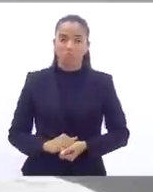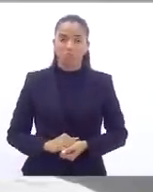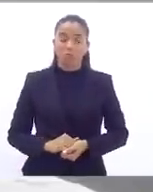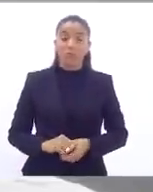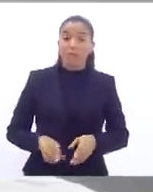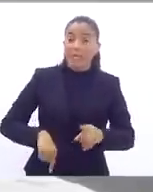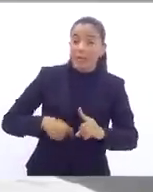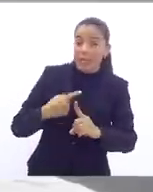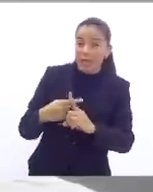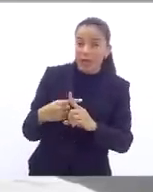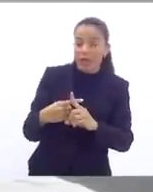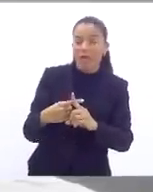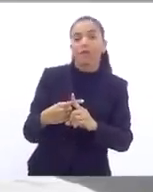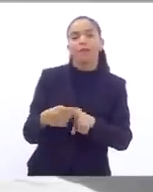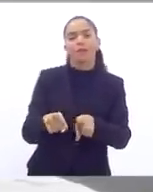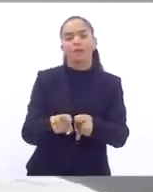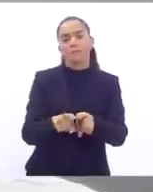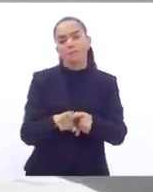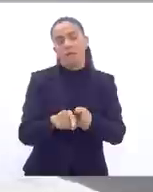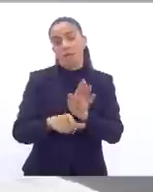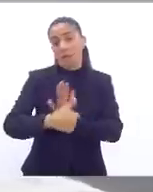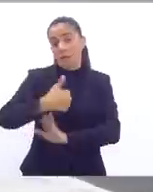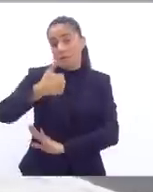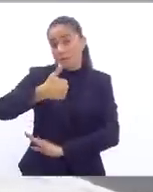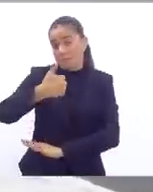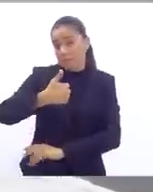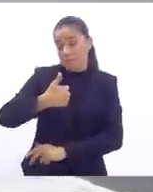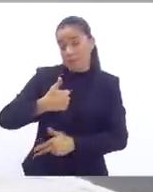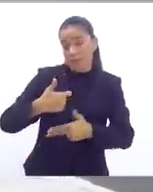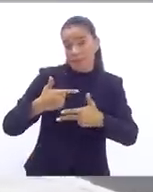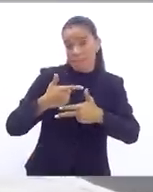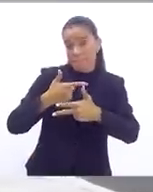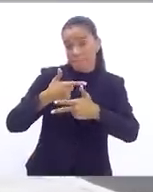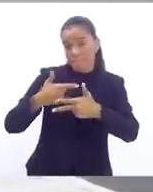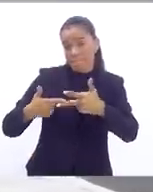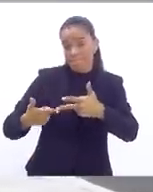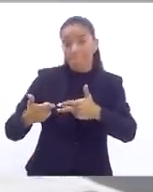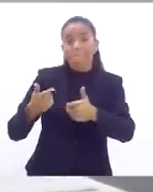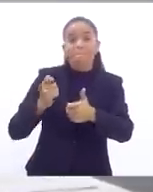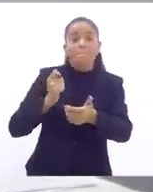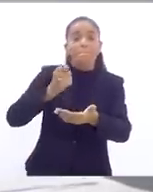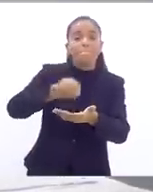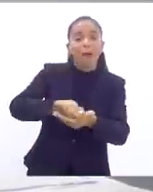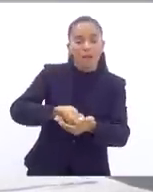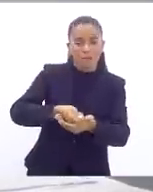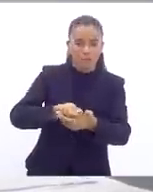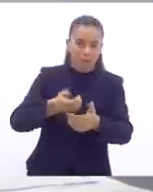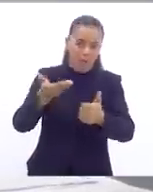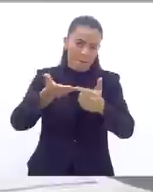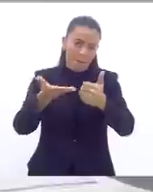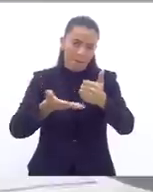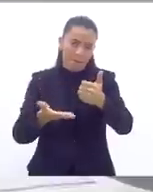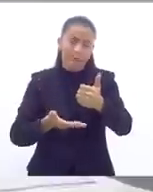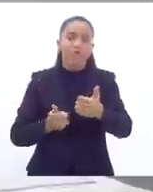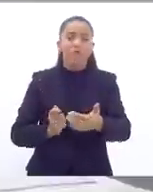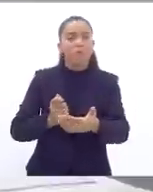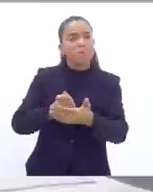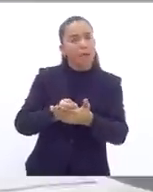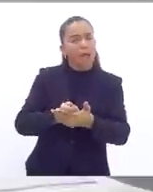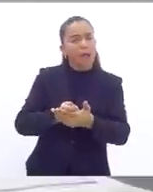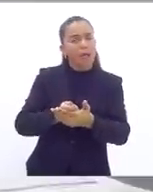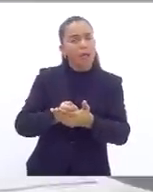e a primeira parcela foi paga para todos os poderes